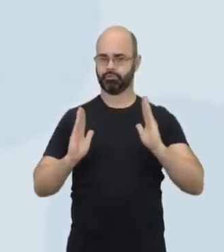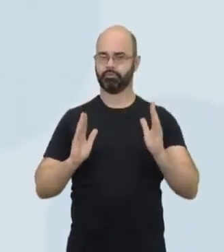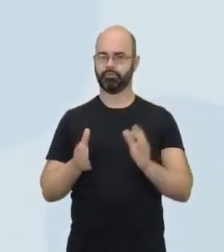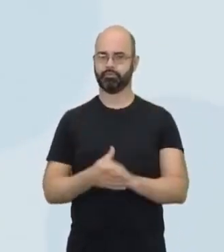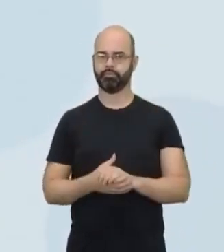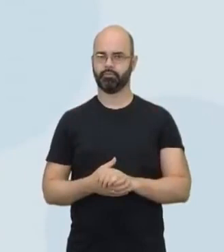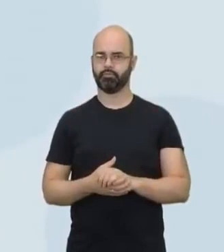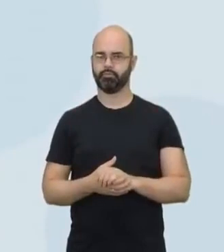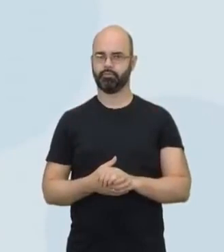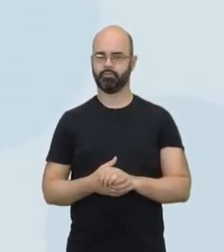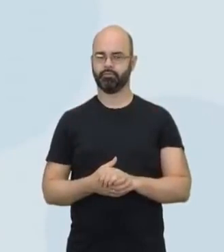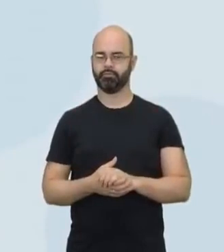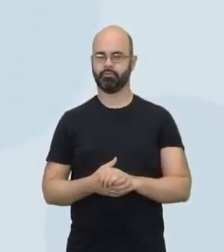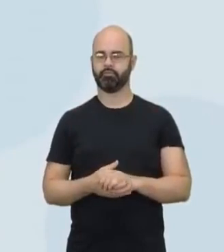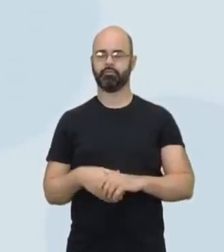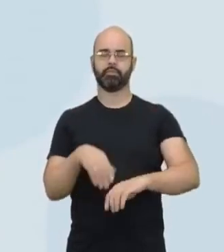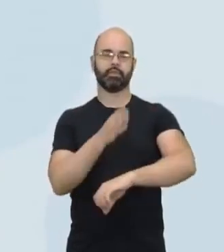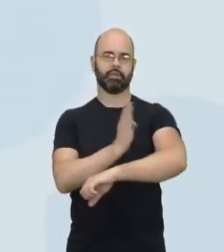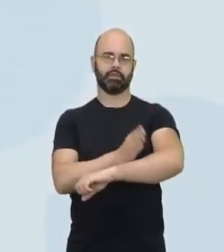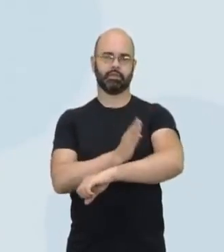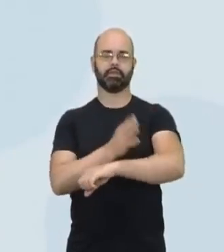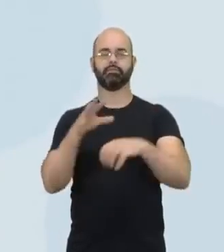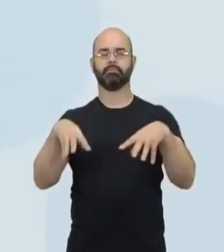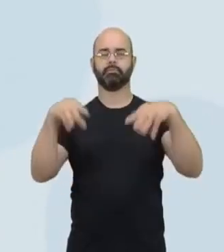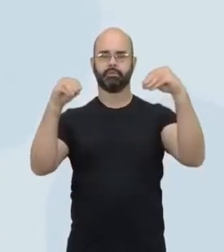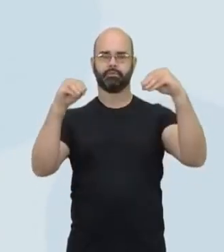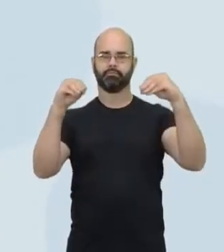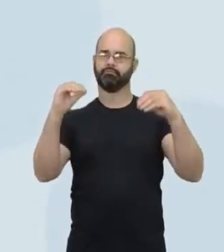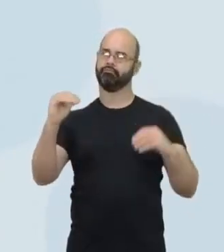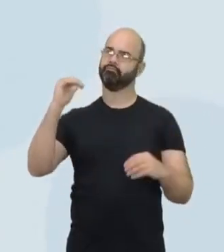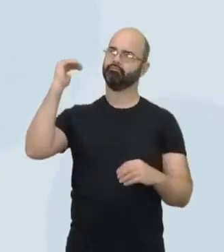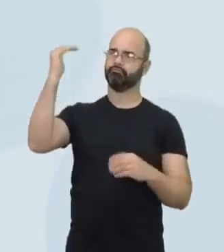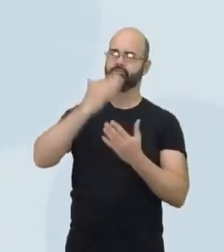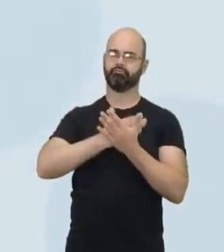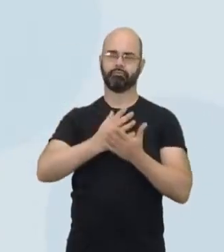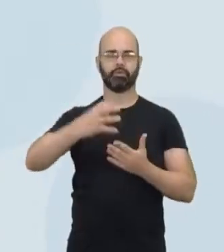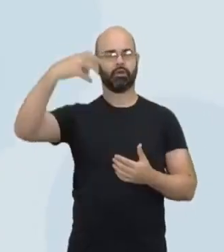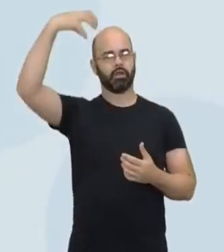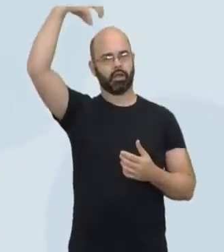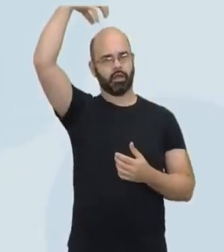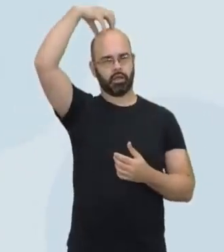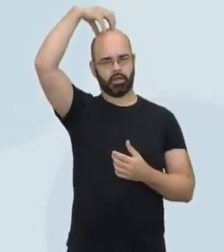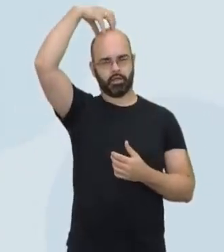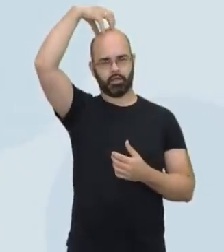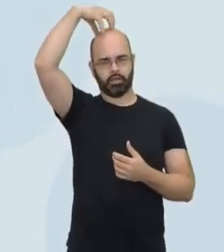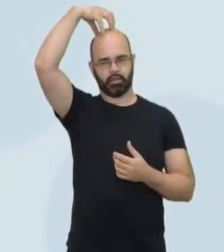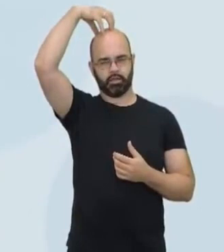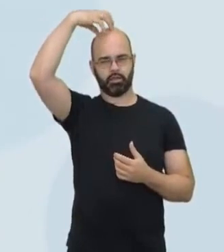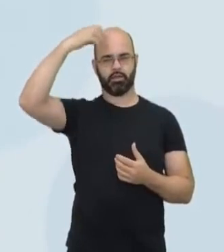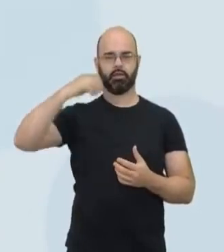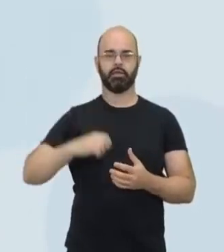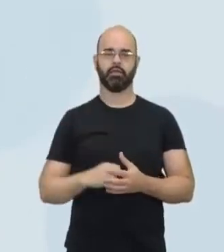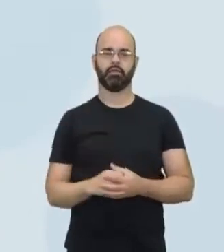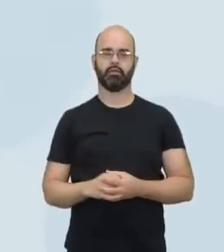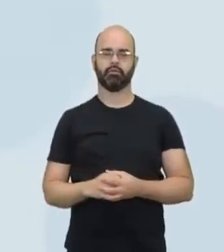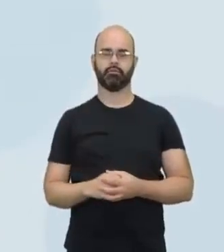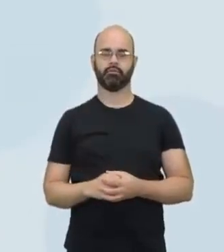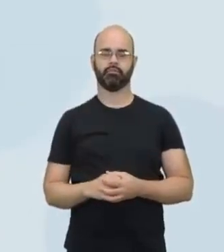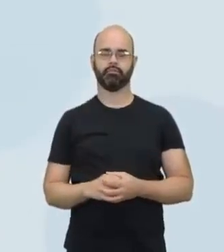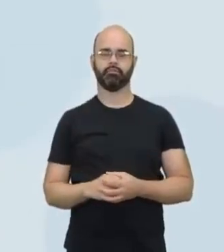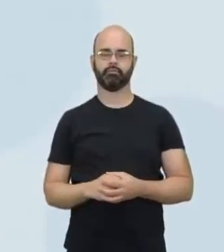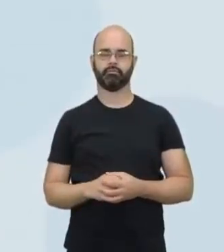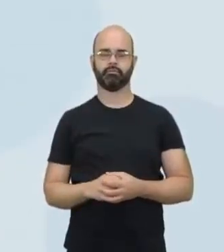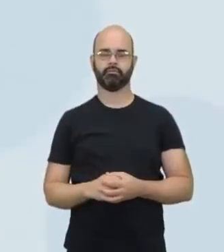Média. Nós temos lá em cima o rei, certo? Então, nós temos um rei. Esse rei, ele nem